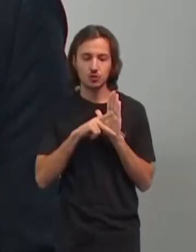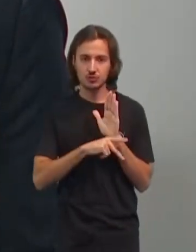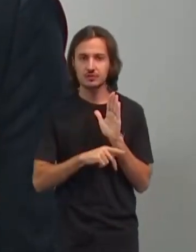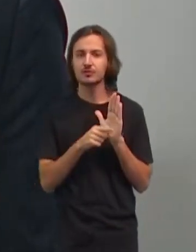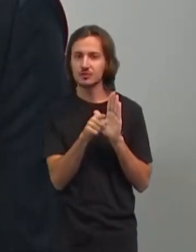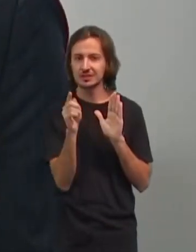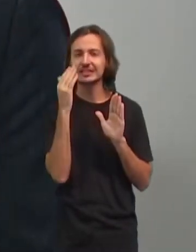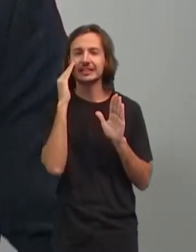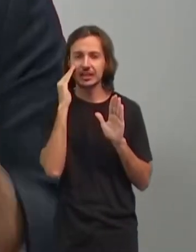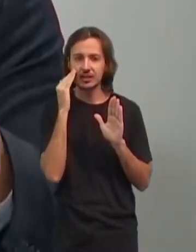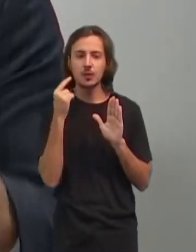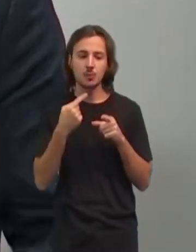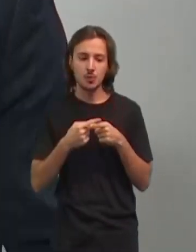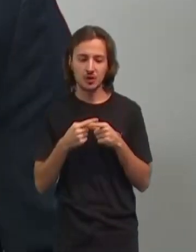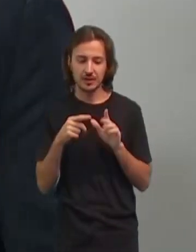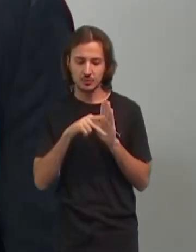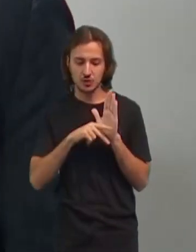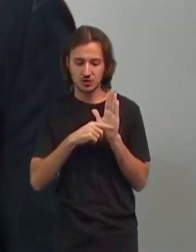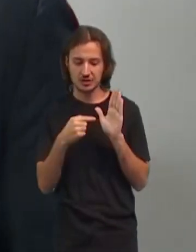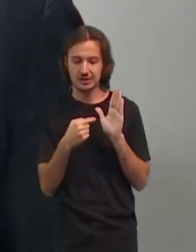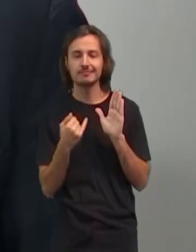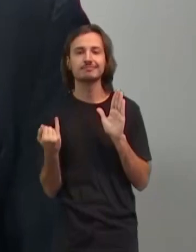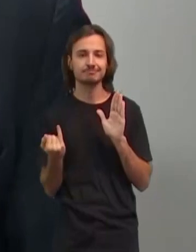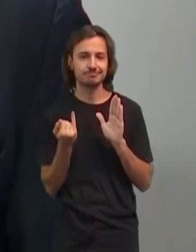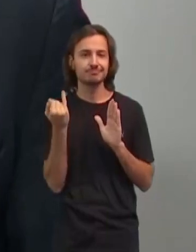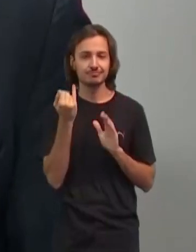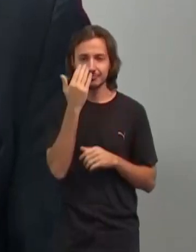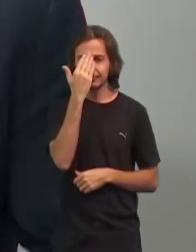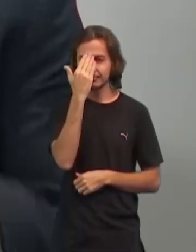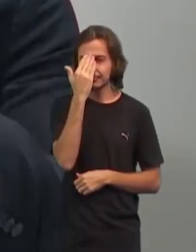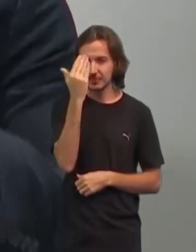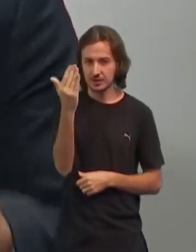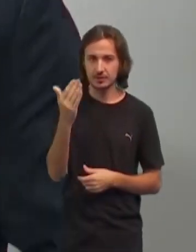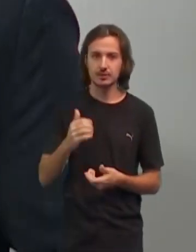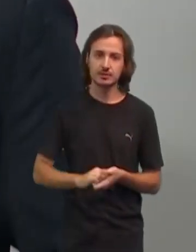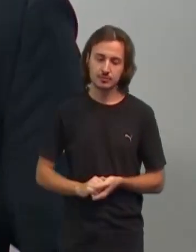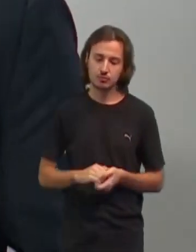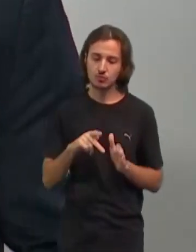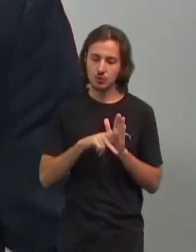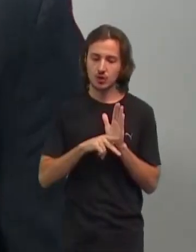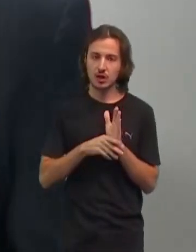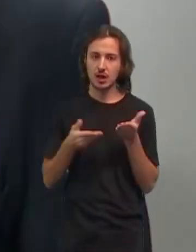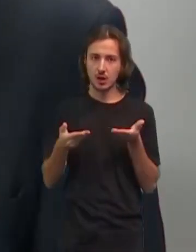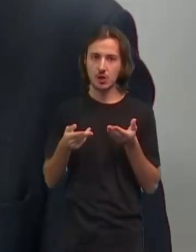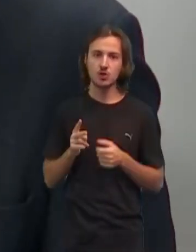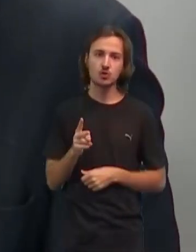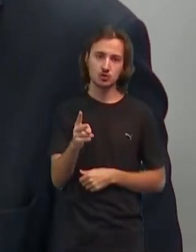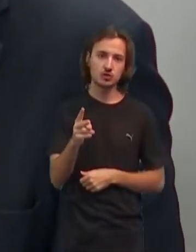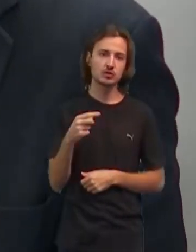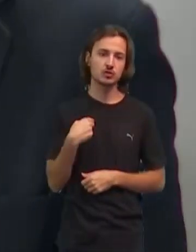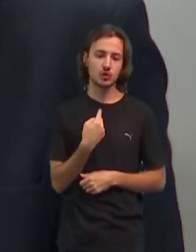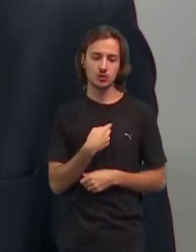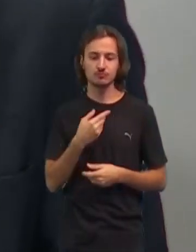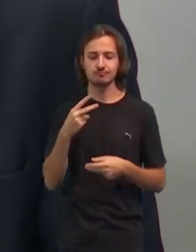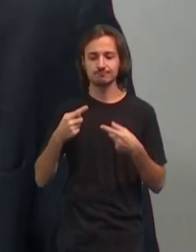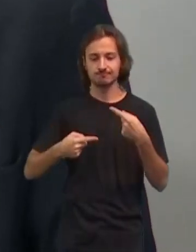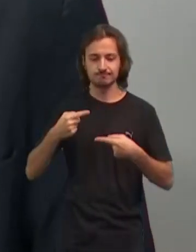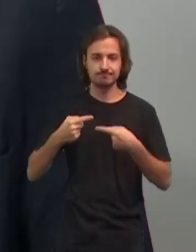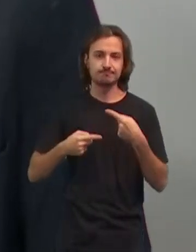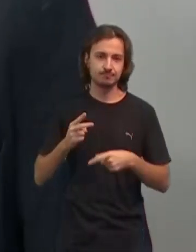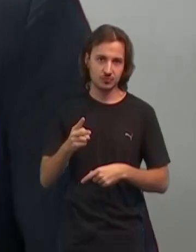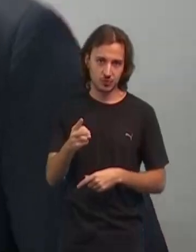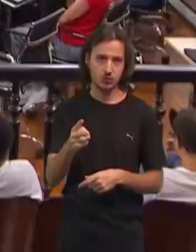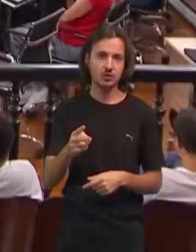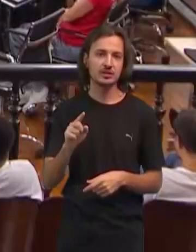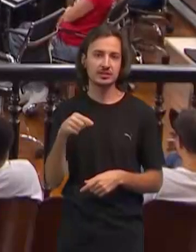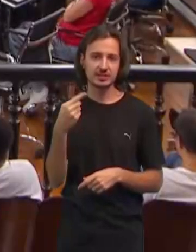para o nosso município, e agora concordaram com a quebra desse veto. Nós vamos continuar a discussão para que ele seja implementado. Agradecer a todos. Obrigado,